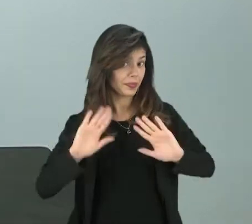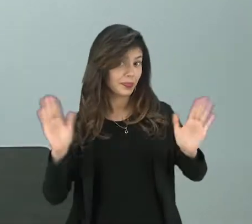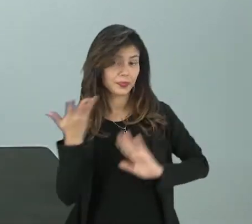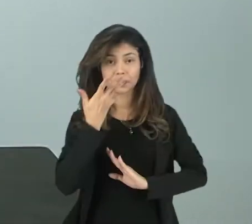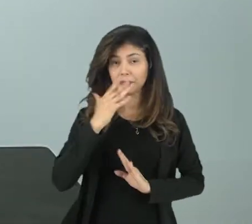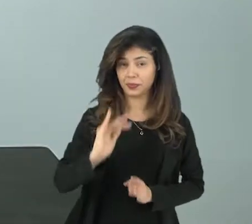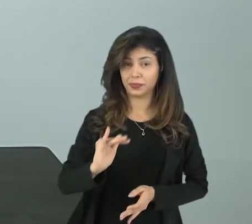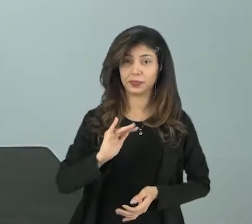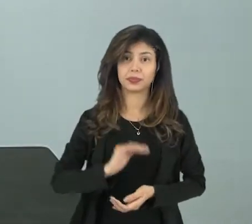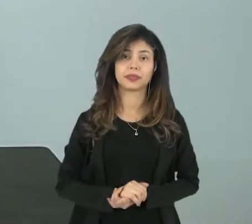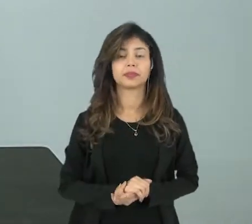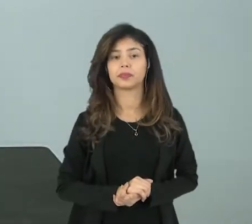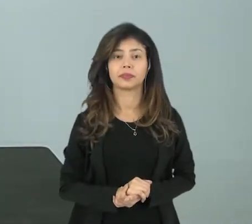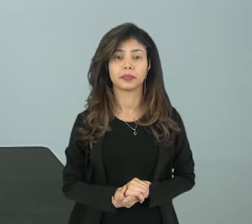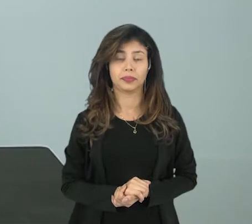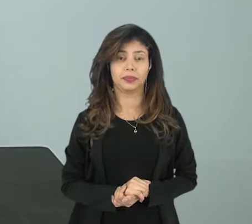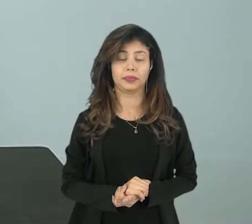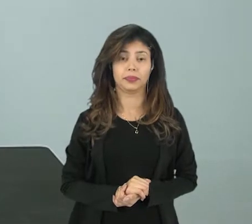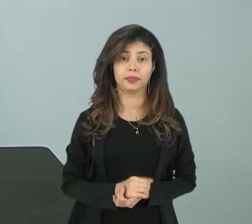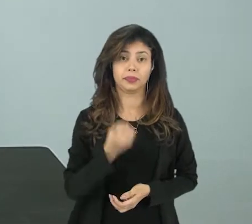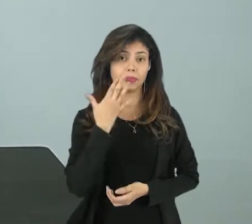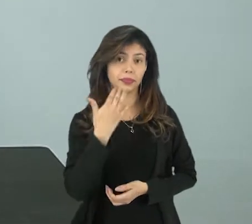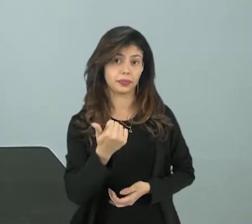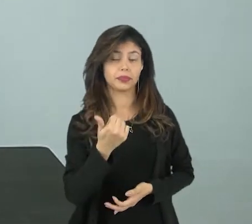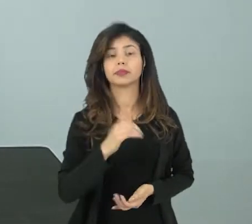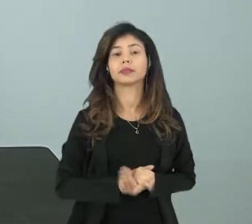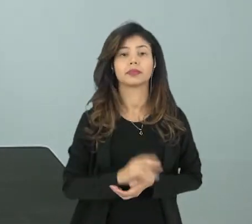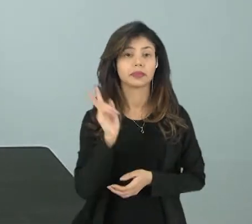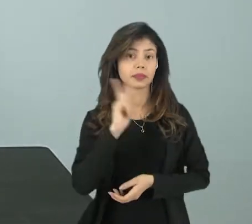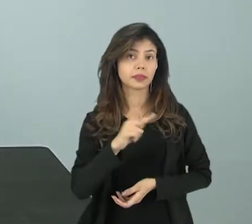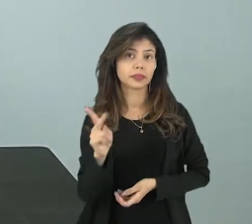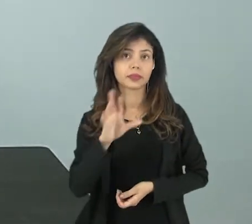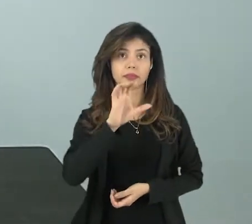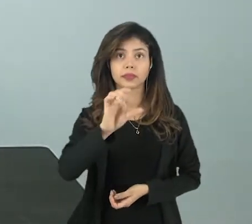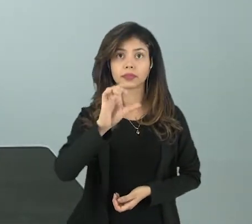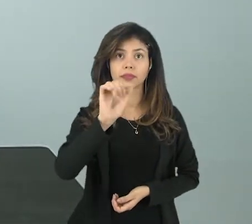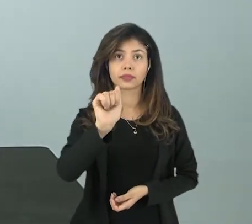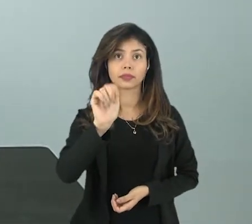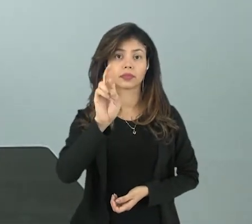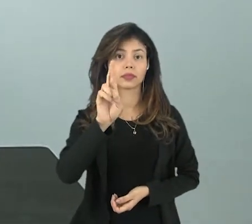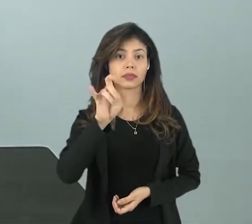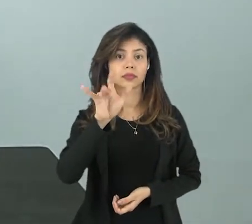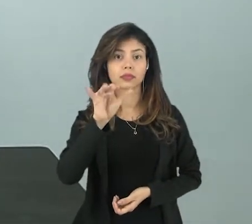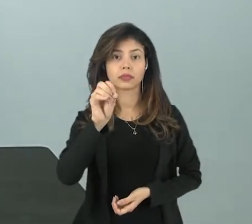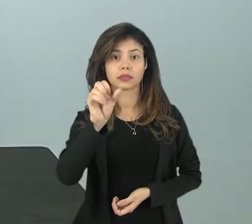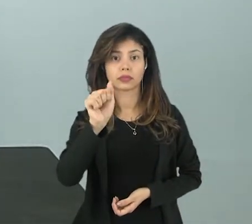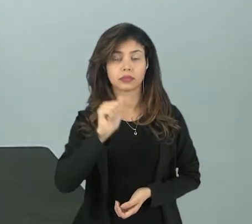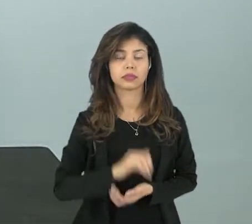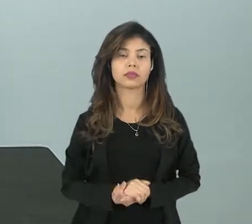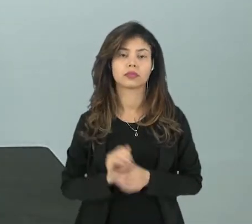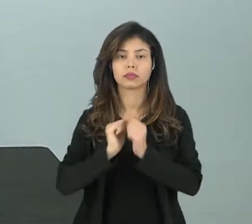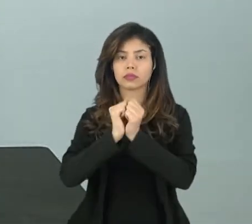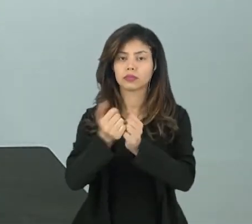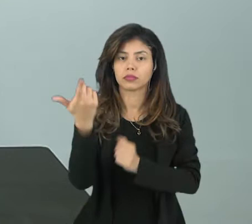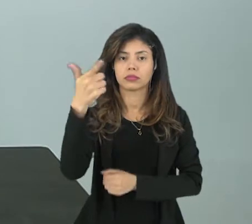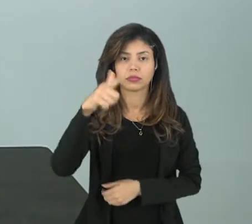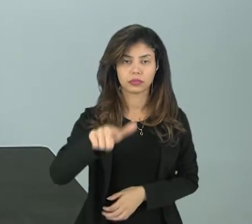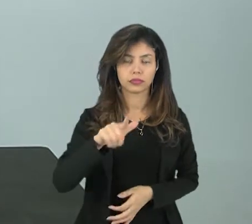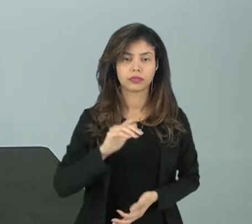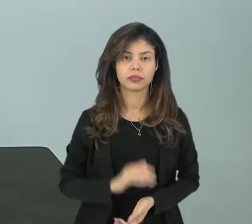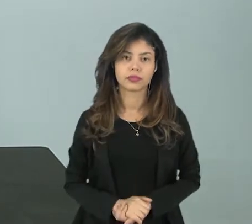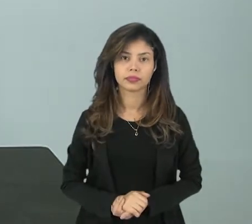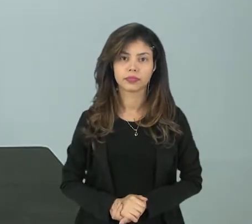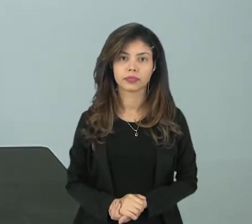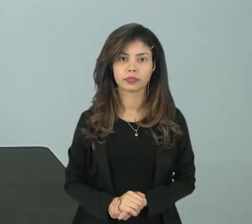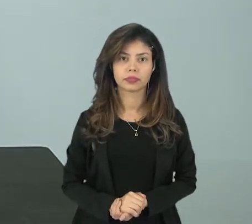Olá, crianças! Tudo bem? Eu sou o professor Carlos Lima e estou aqui com vocês